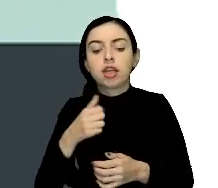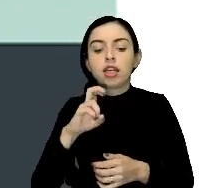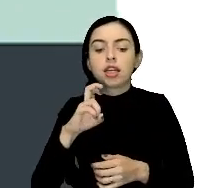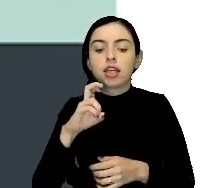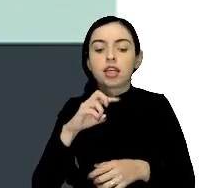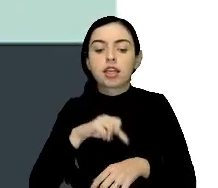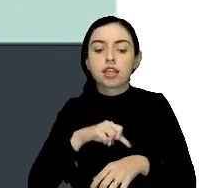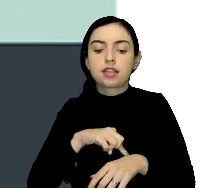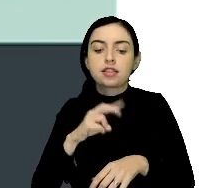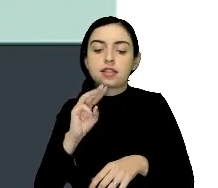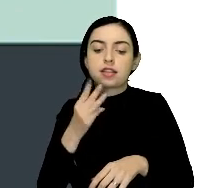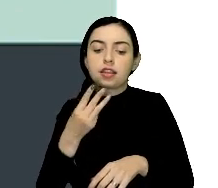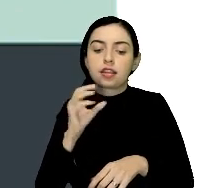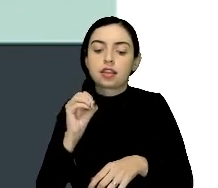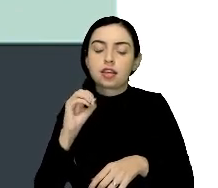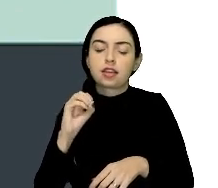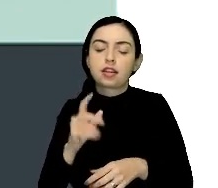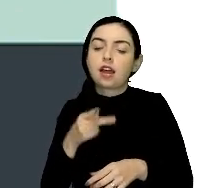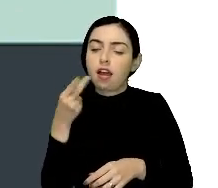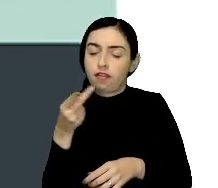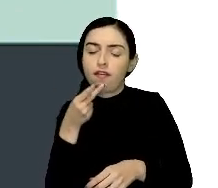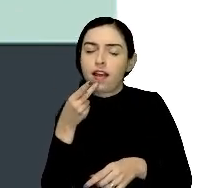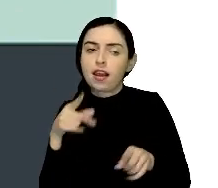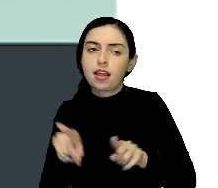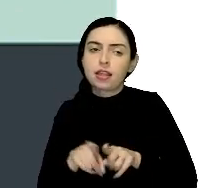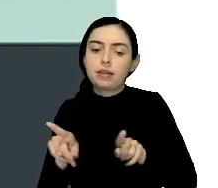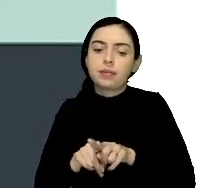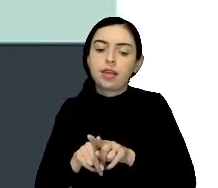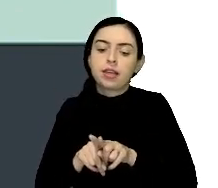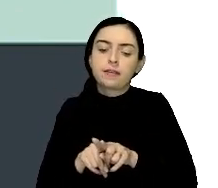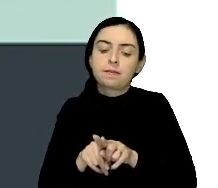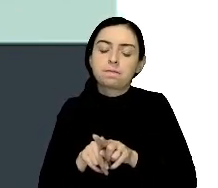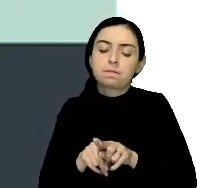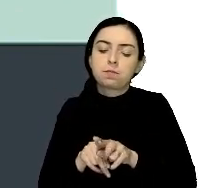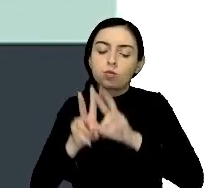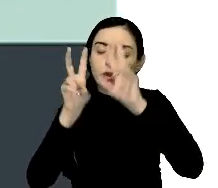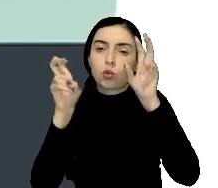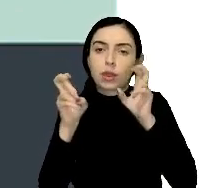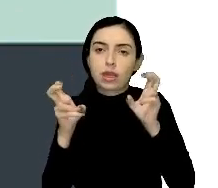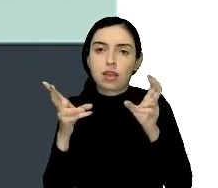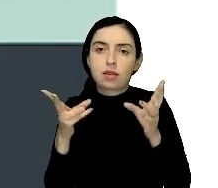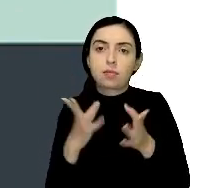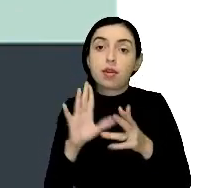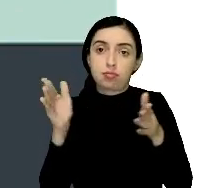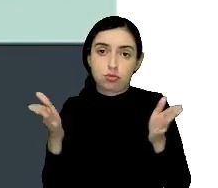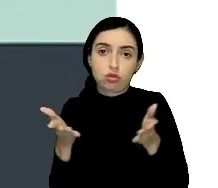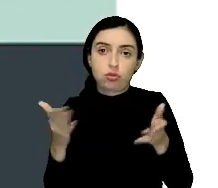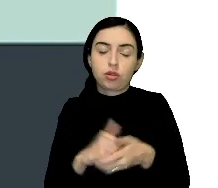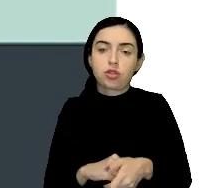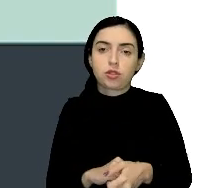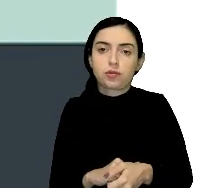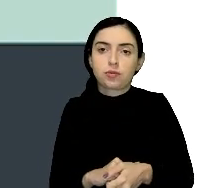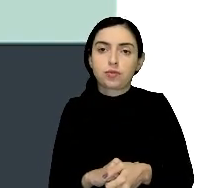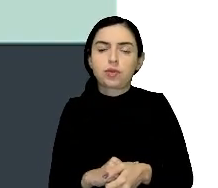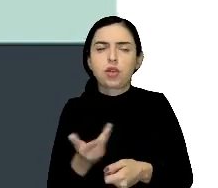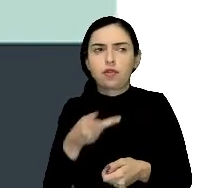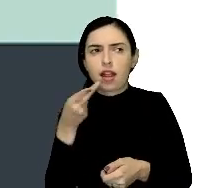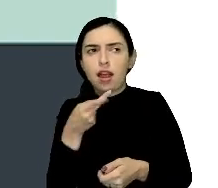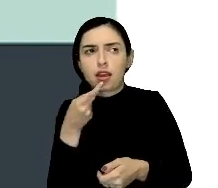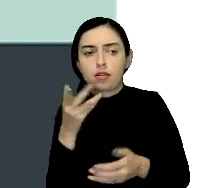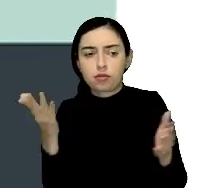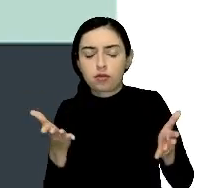e a nossa fala vai ser também sobre a temática daqui. E eu diria a vocês que é